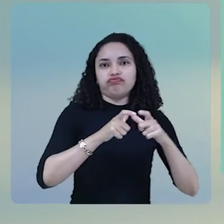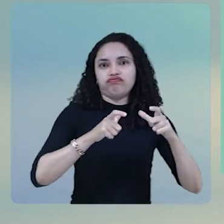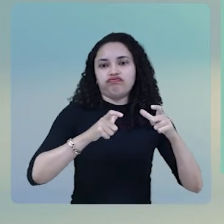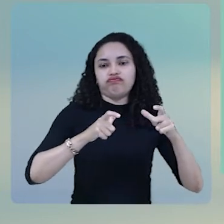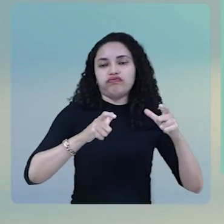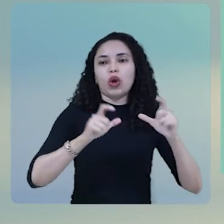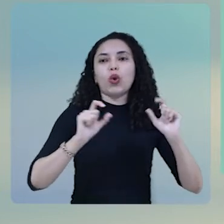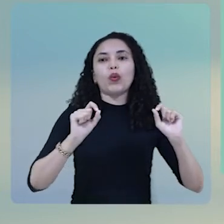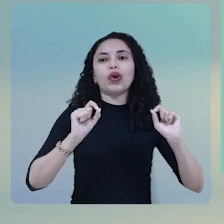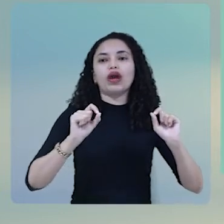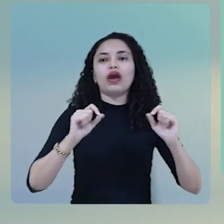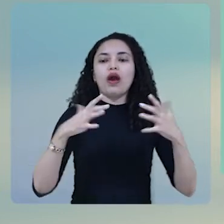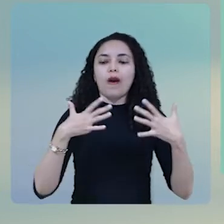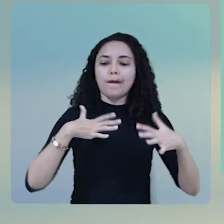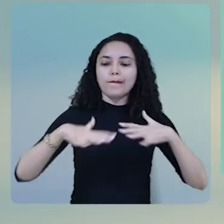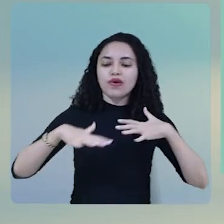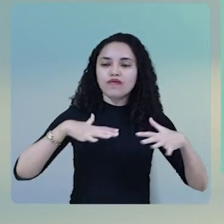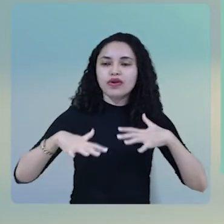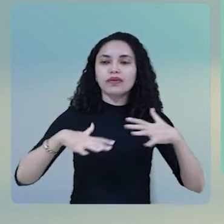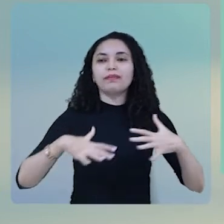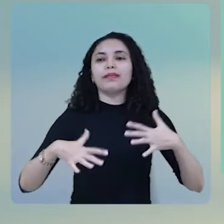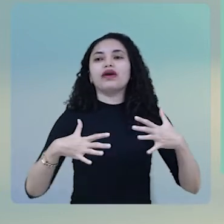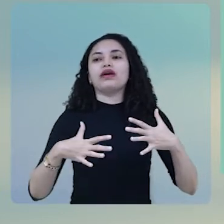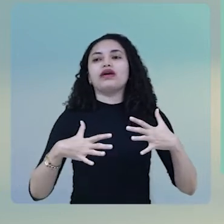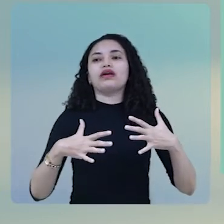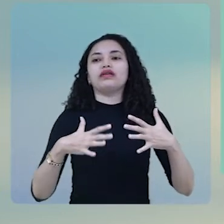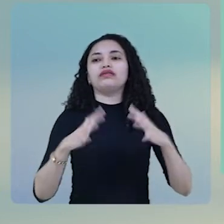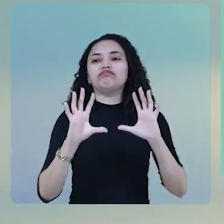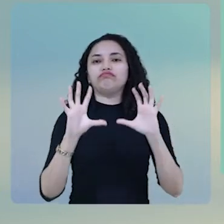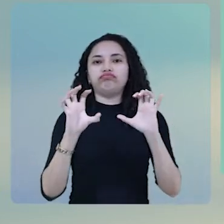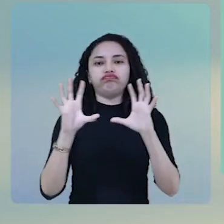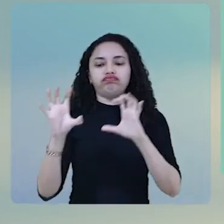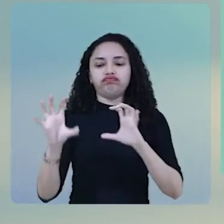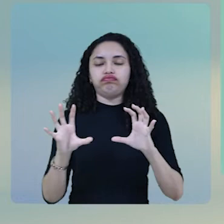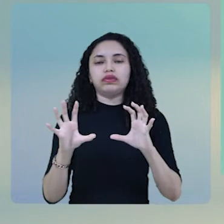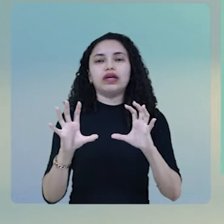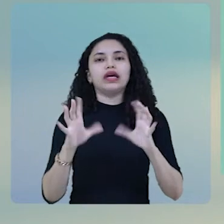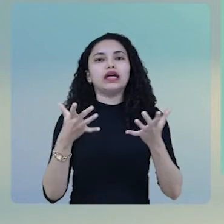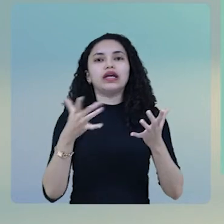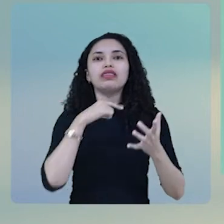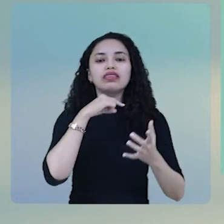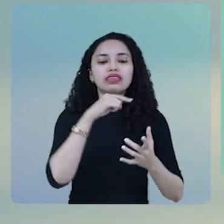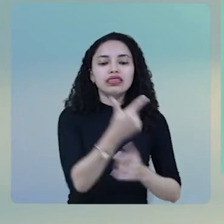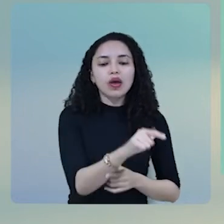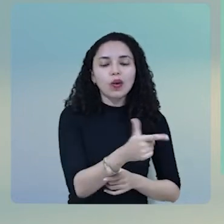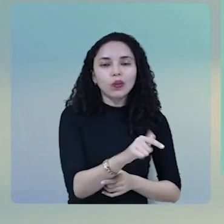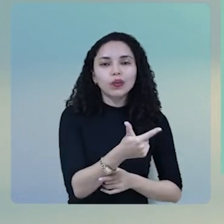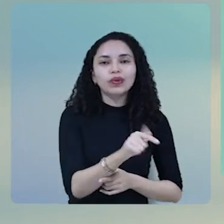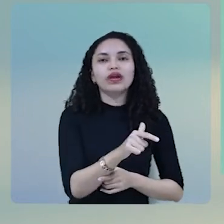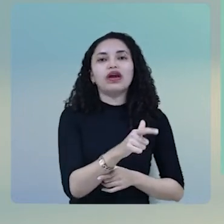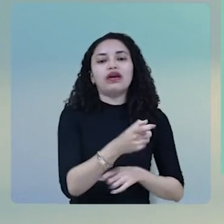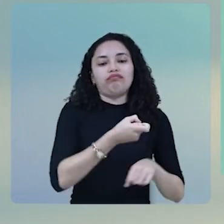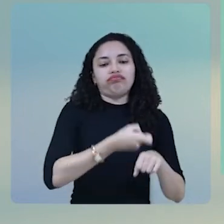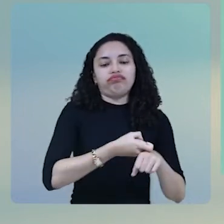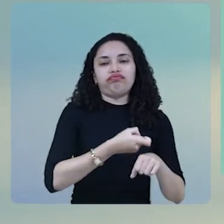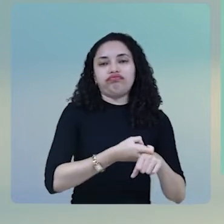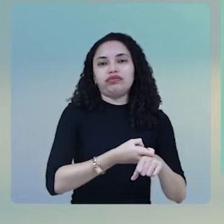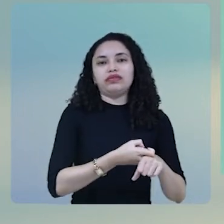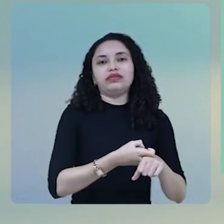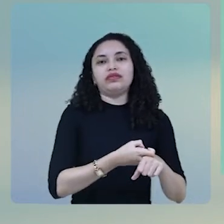movimento em uma ou mais articulação sem causar lesão. Não vamos confundir alongamento